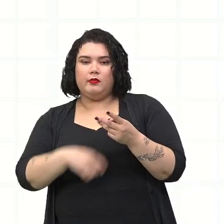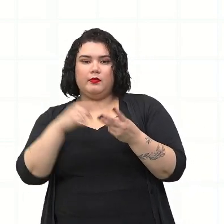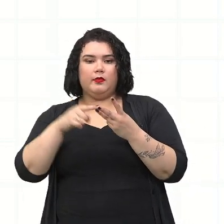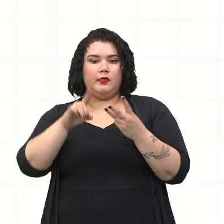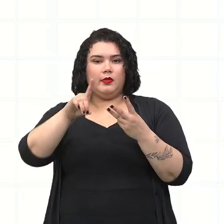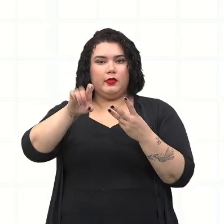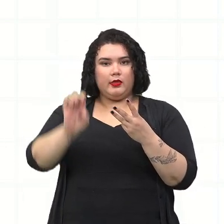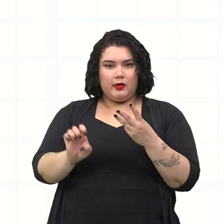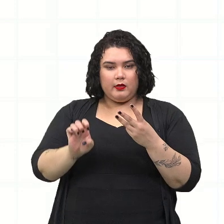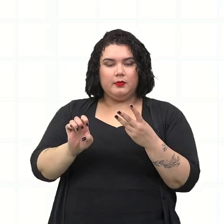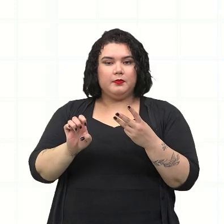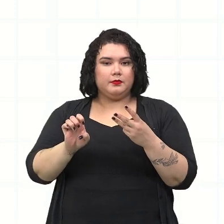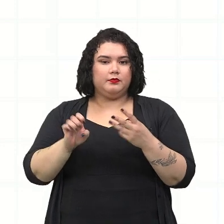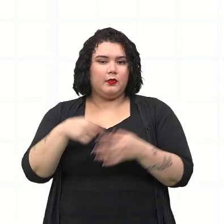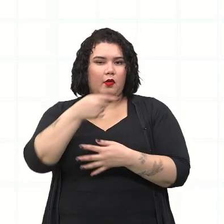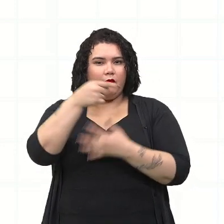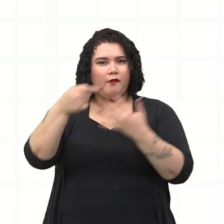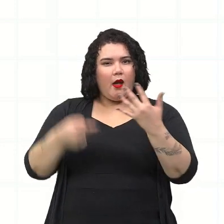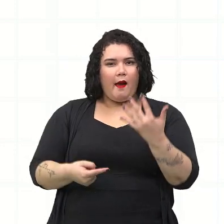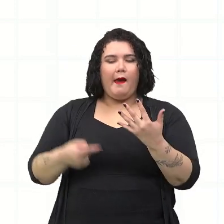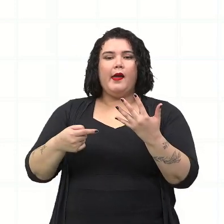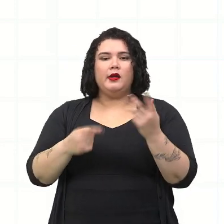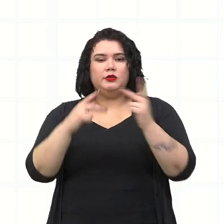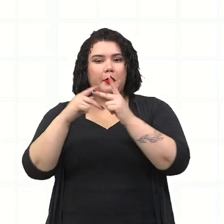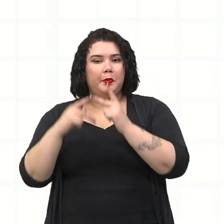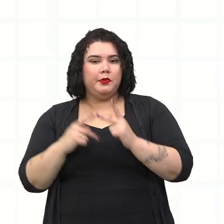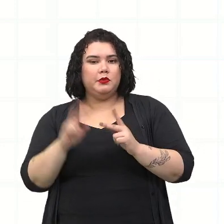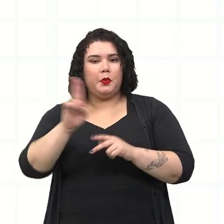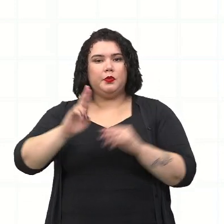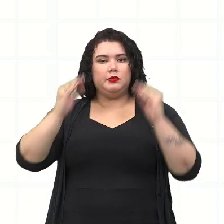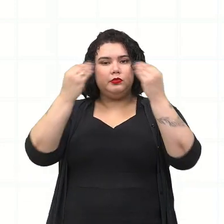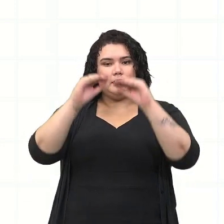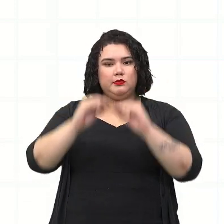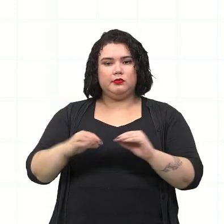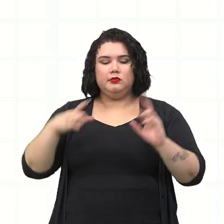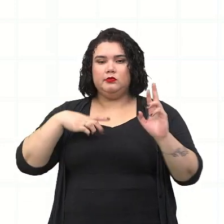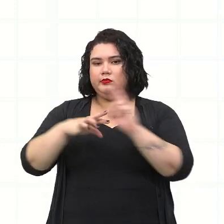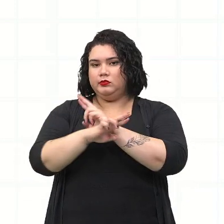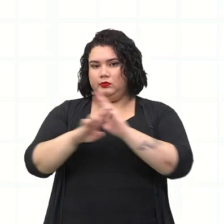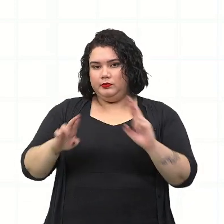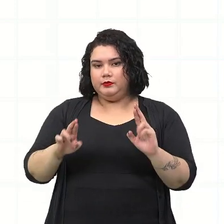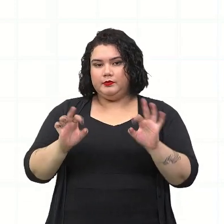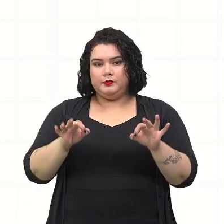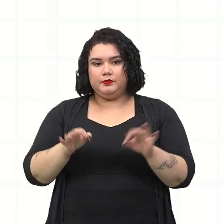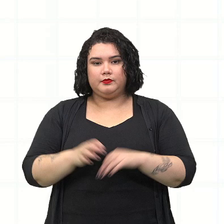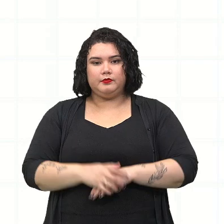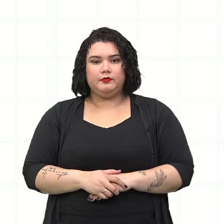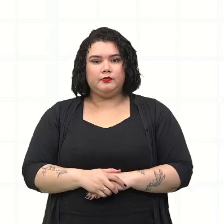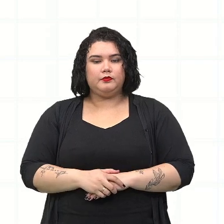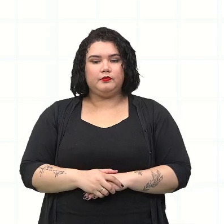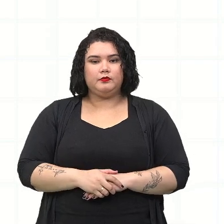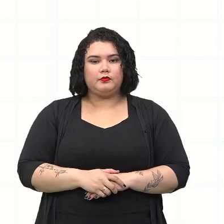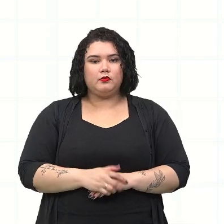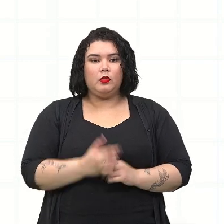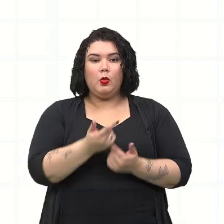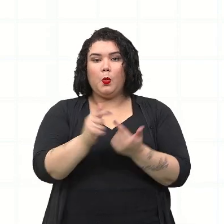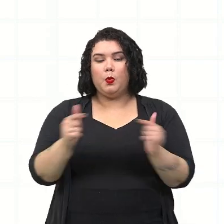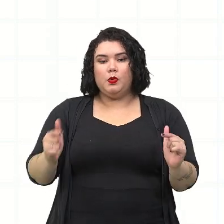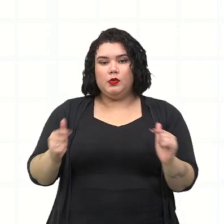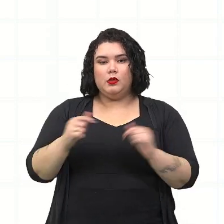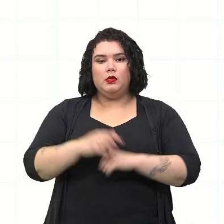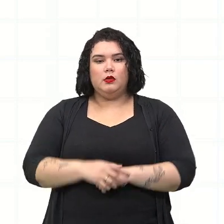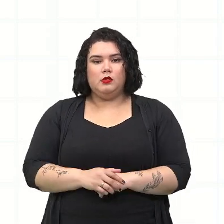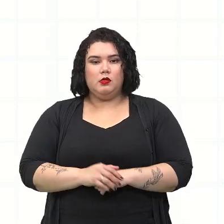meio de trem. Só para a gente tentar entender um pouquinho dessas relações de sentido, tá bom? Algumas outras.